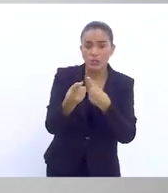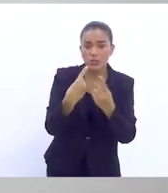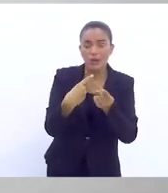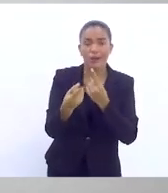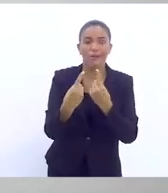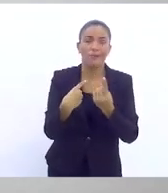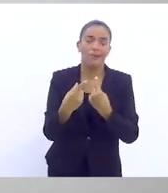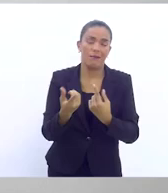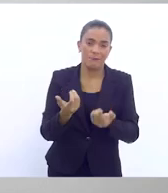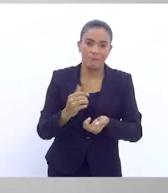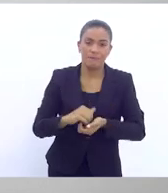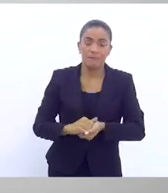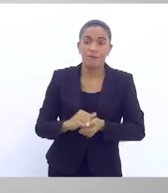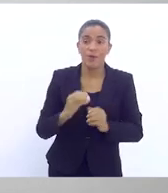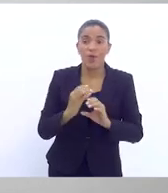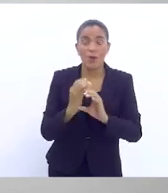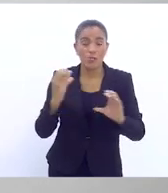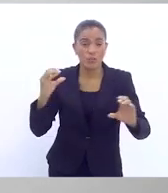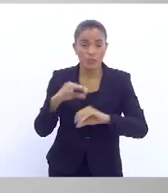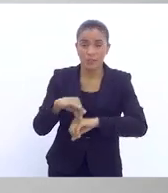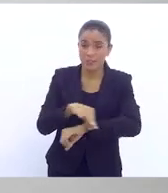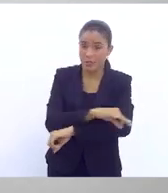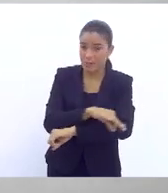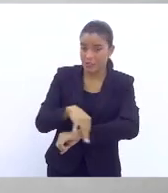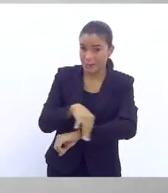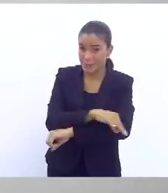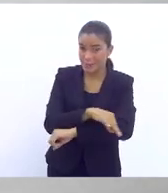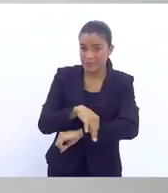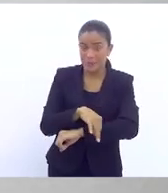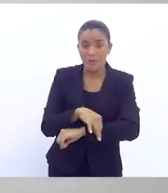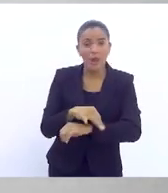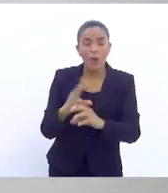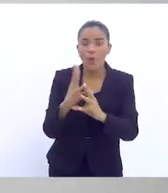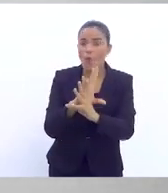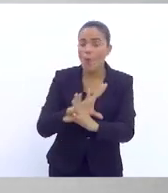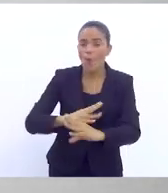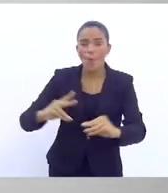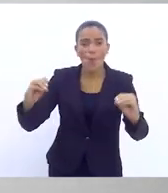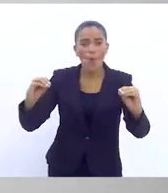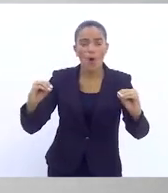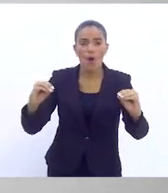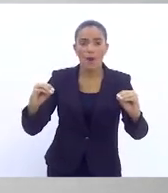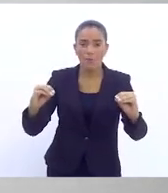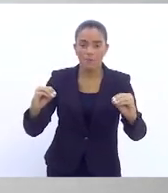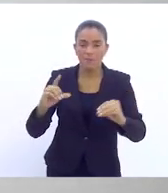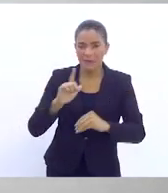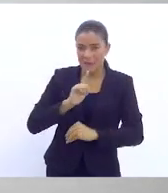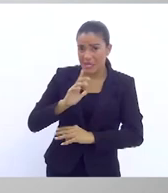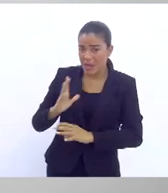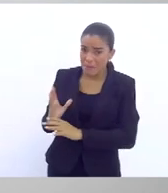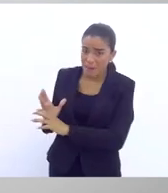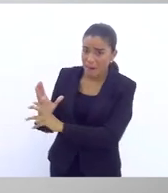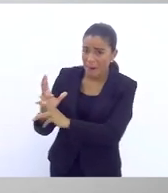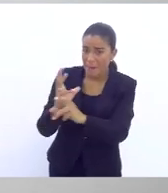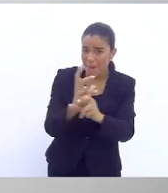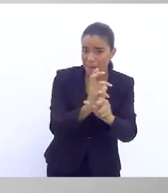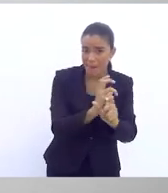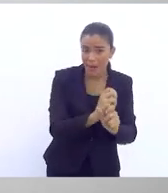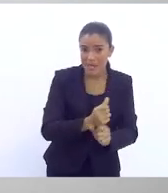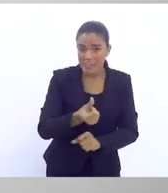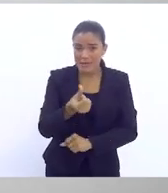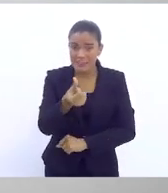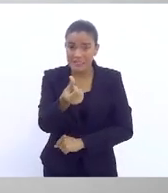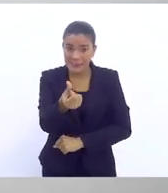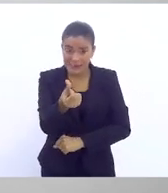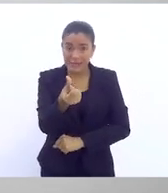o engenheiro arquiteto em Total extinção se tiver lá meia dúzia